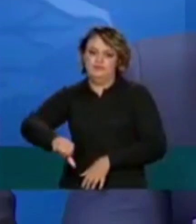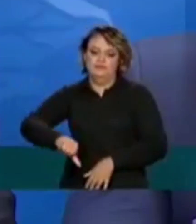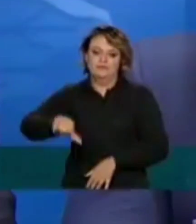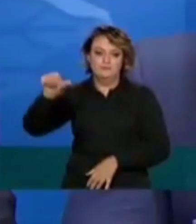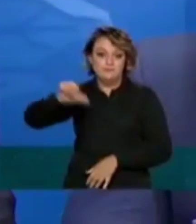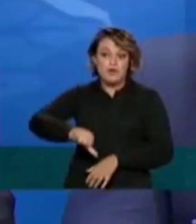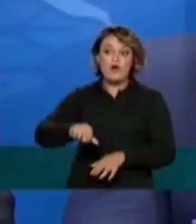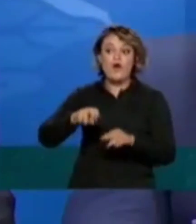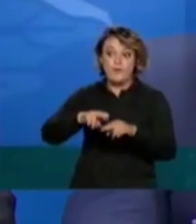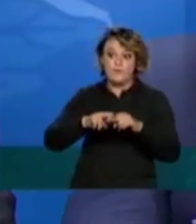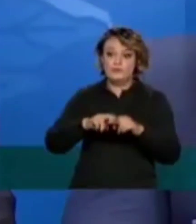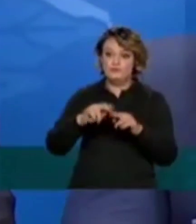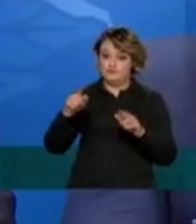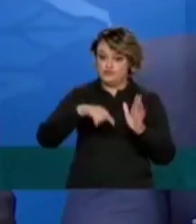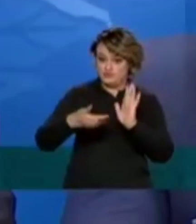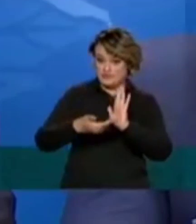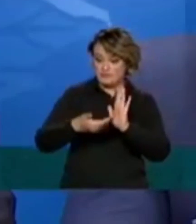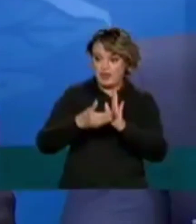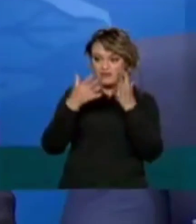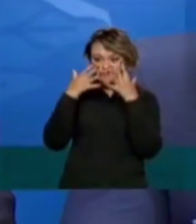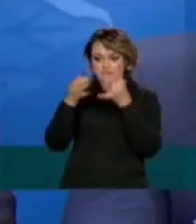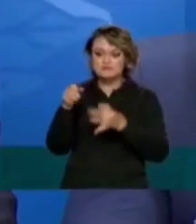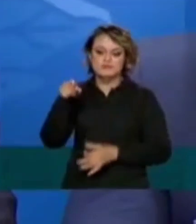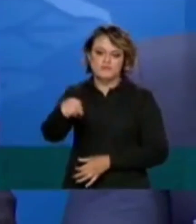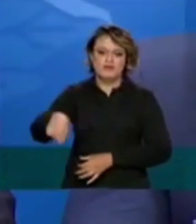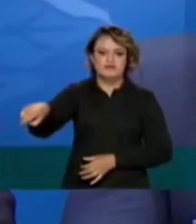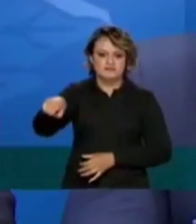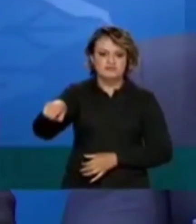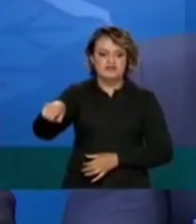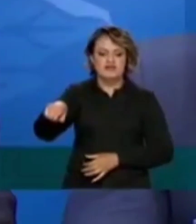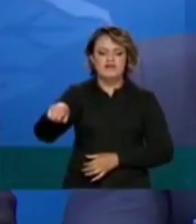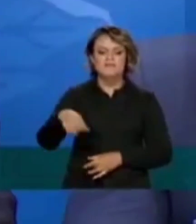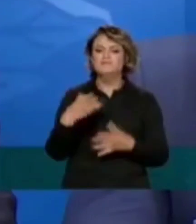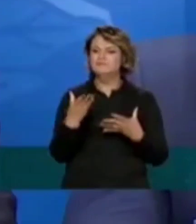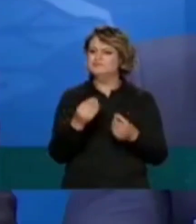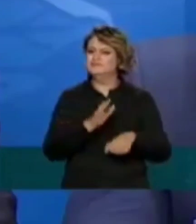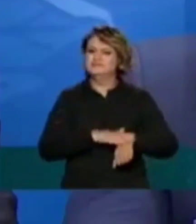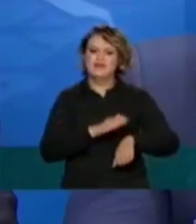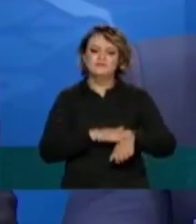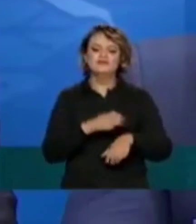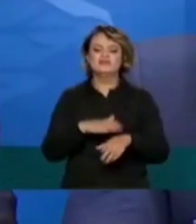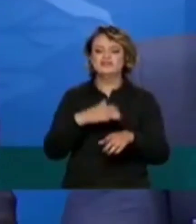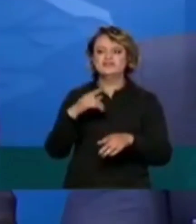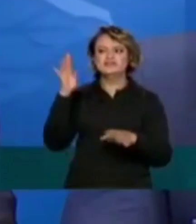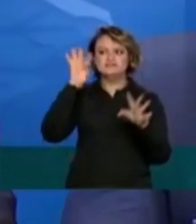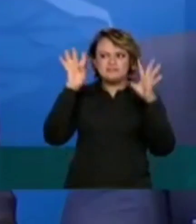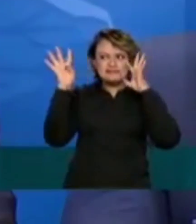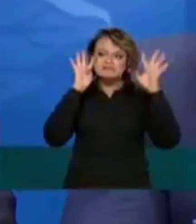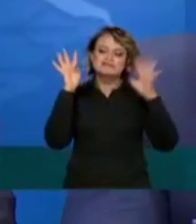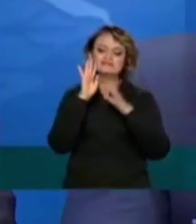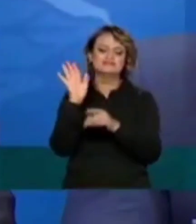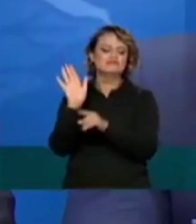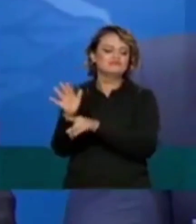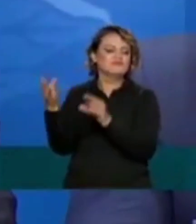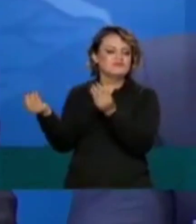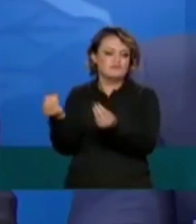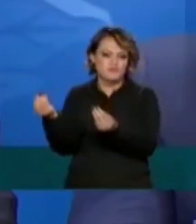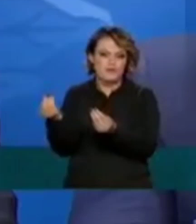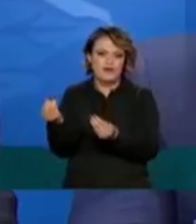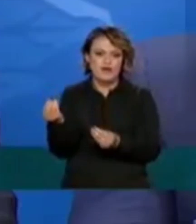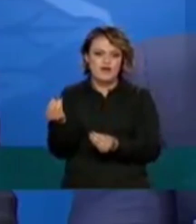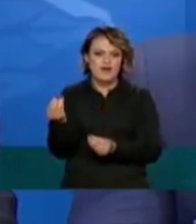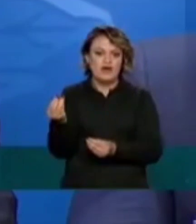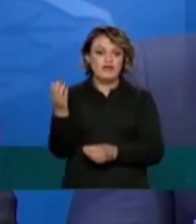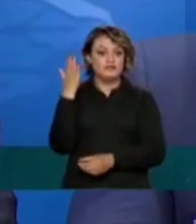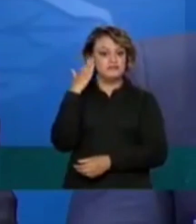da Câmara dos Deputados, quando nós já estamos há muito tempo tratando dessas questões que nós sabemos que não